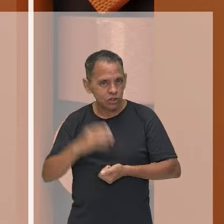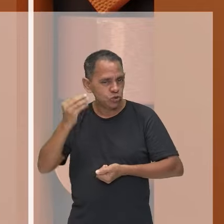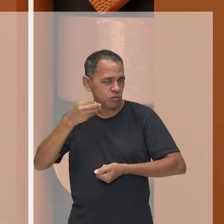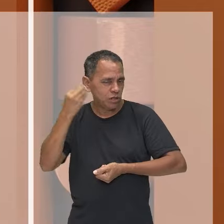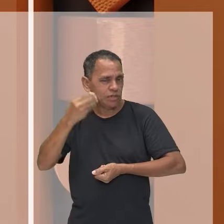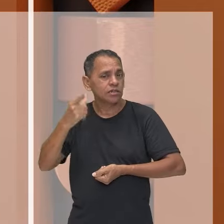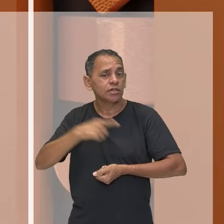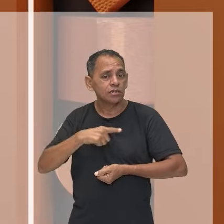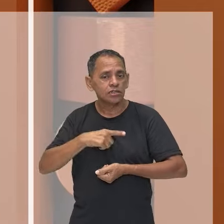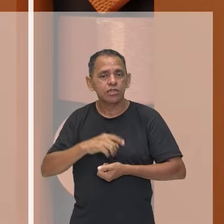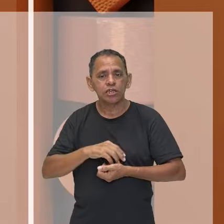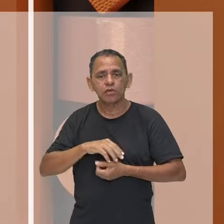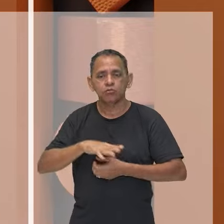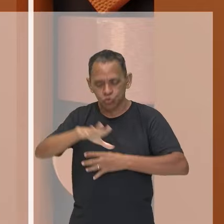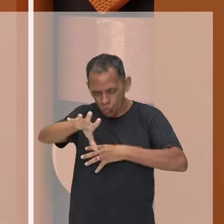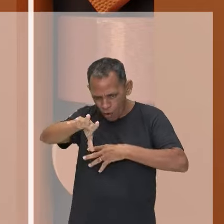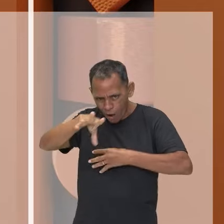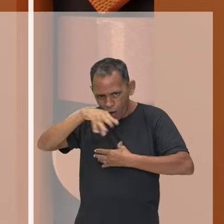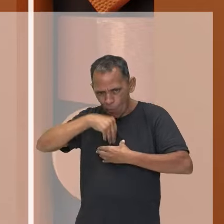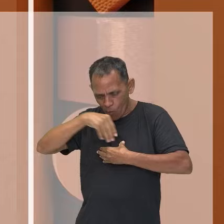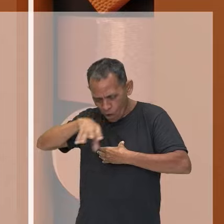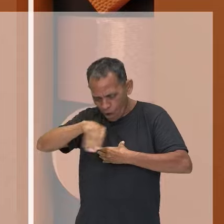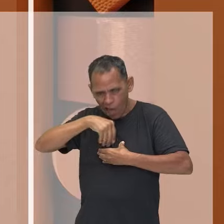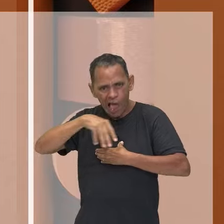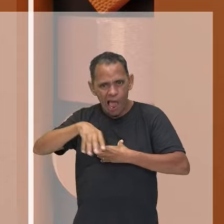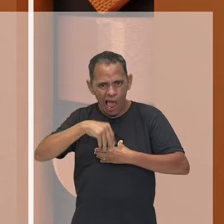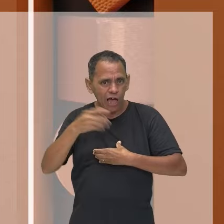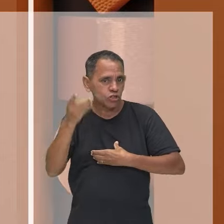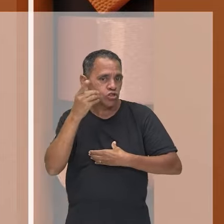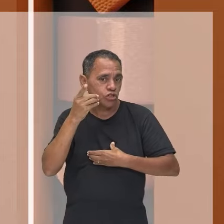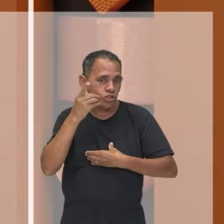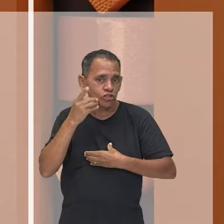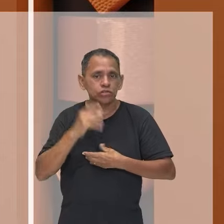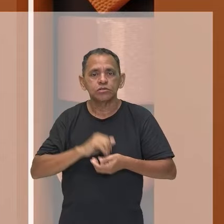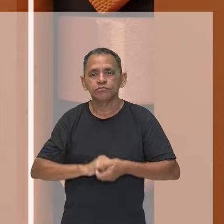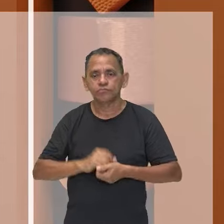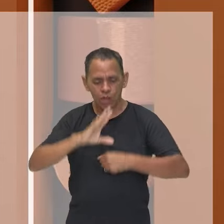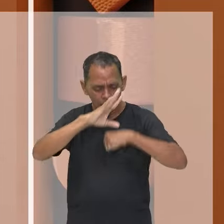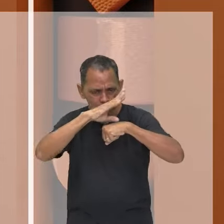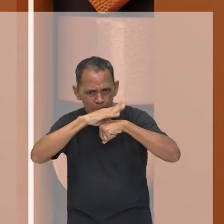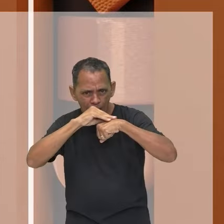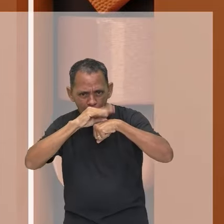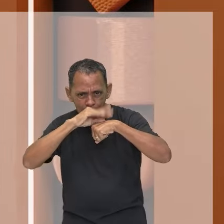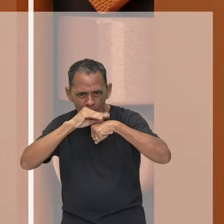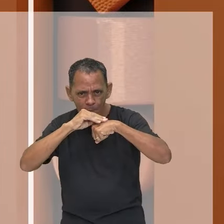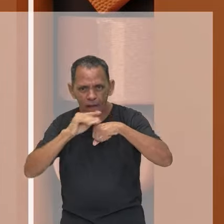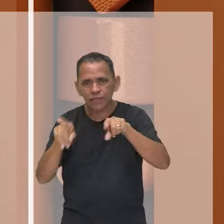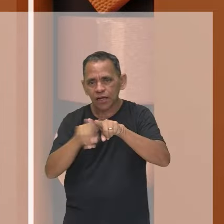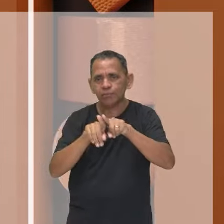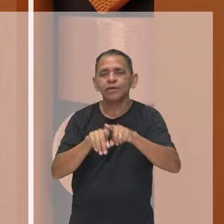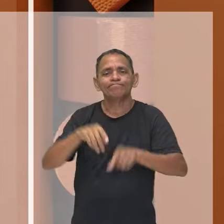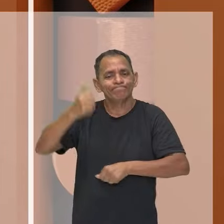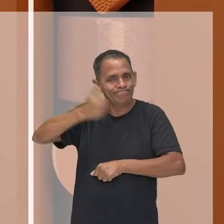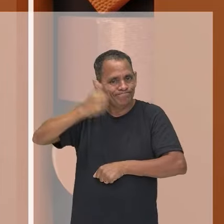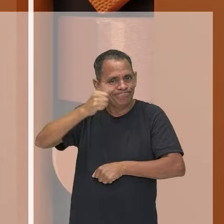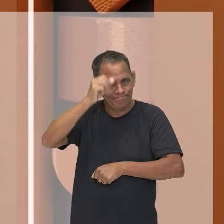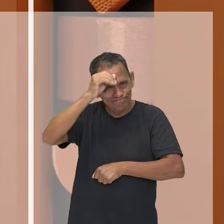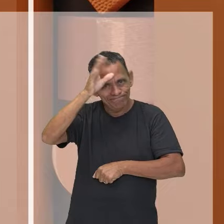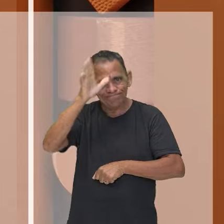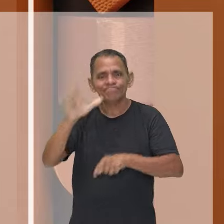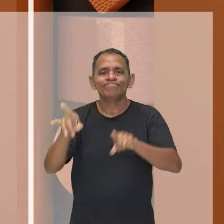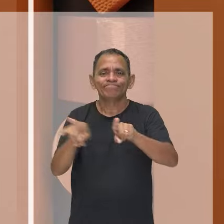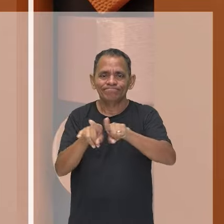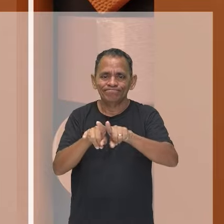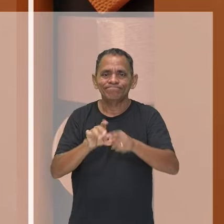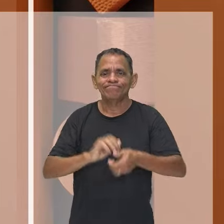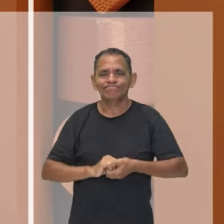na nossa vivência cotidiana. Perfeito? Então, esse daí é aquele primeiro conhecimento. É o conhecimento